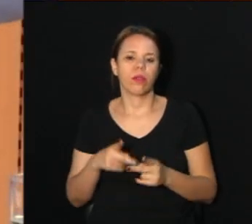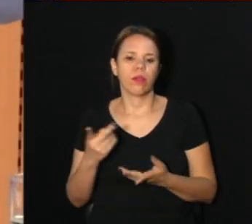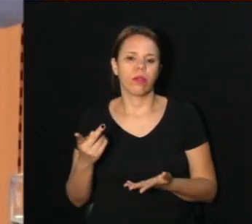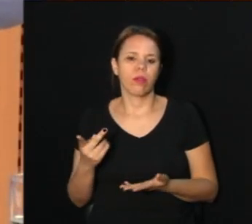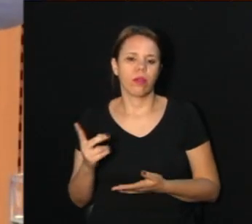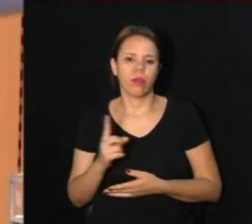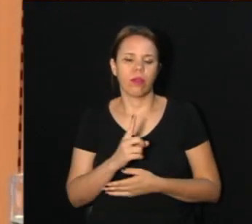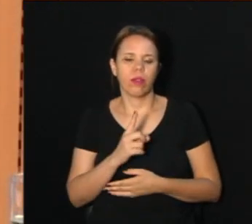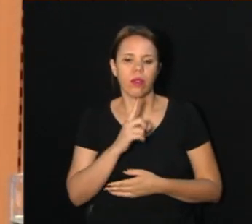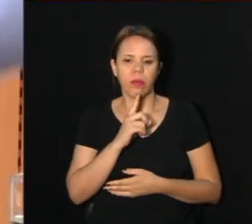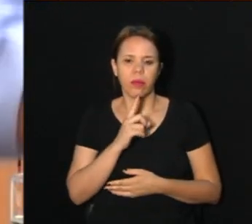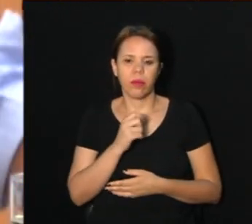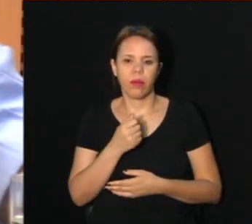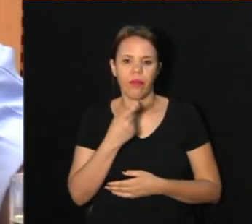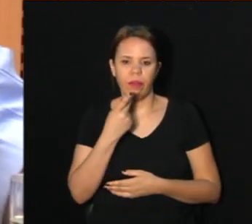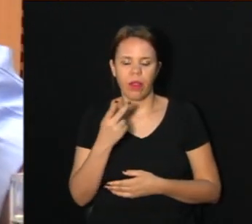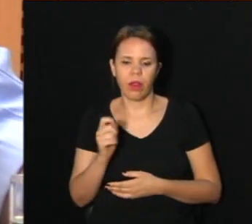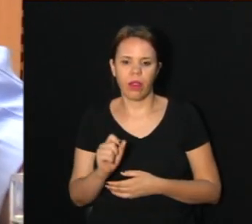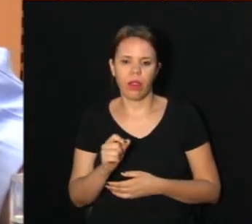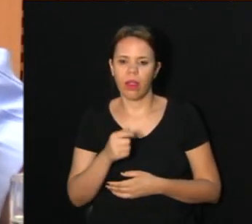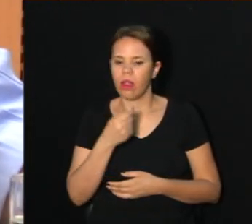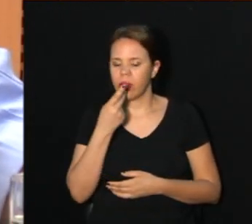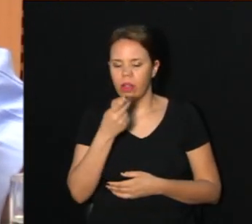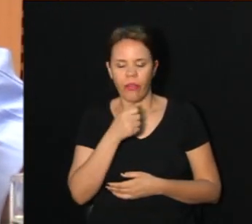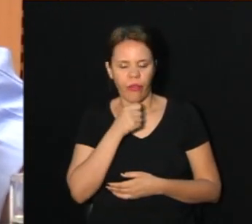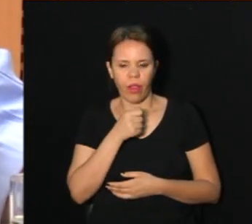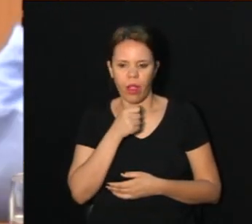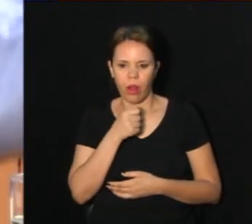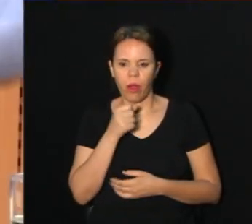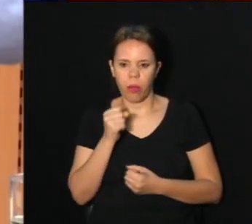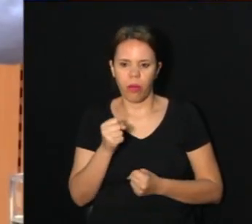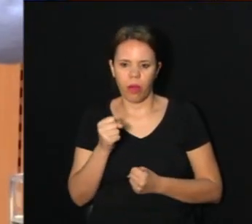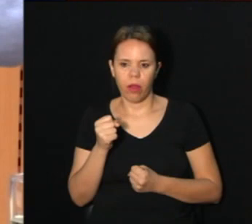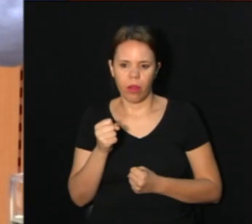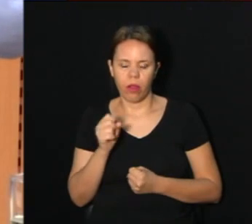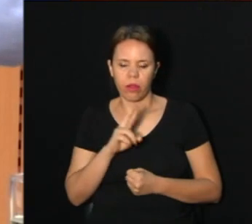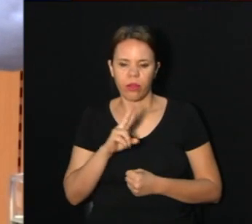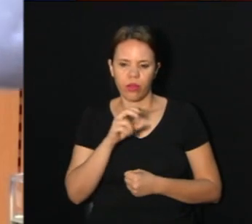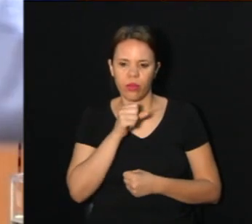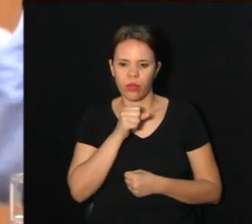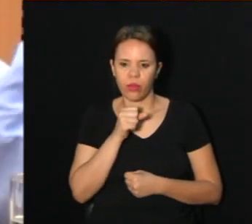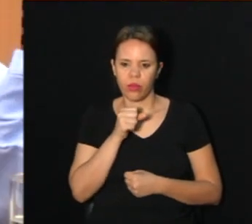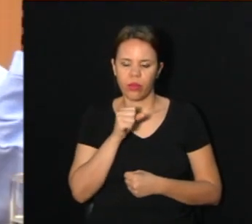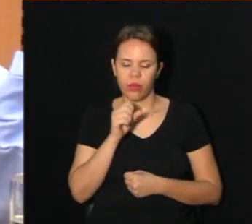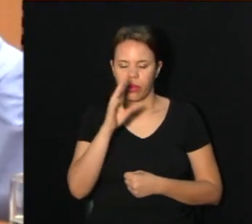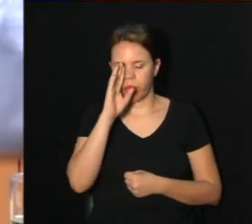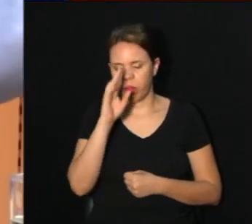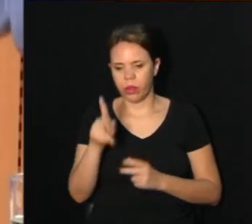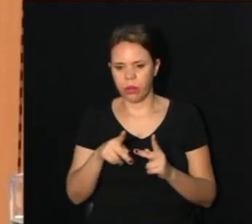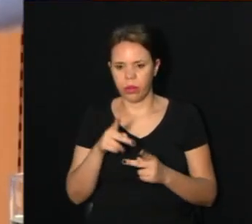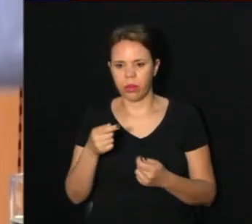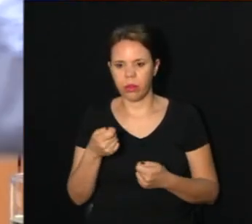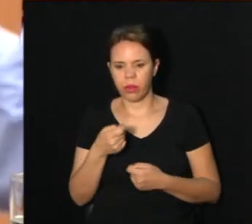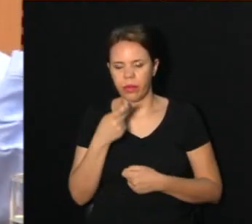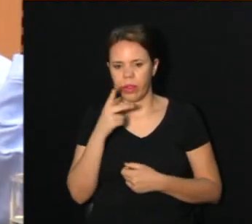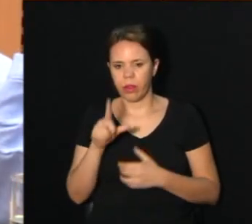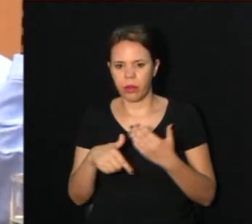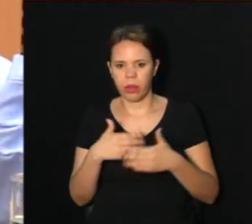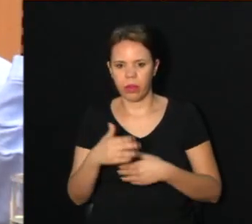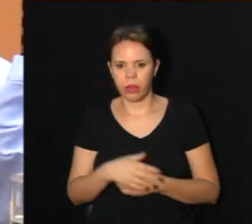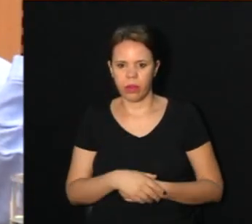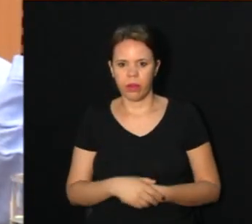aí? Eu vou pedir para quem ainda não se manifestou, se puder fazer uso da palavra, vamos priorizar para quem não falou, e na sequência...